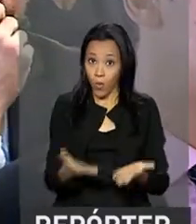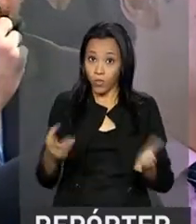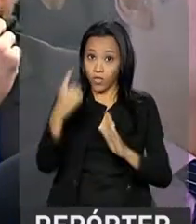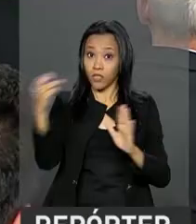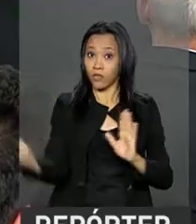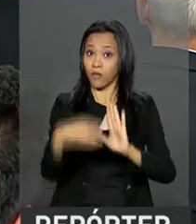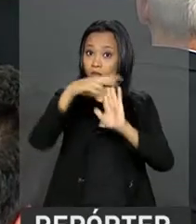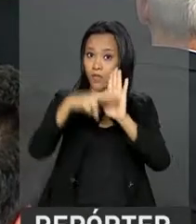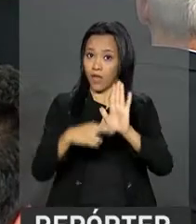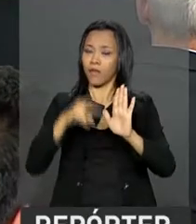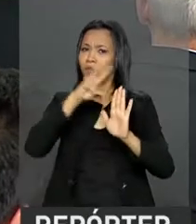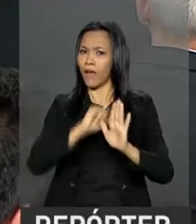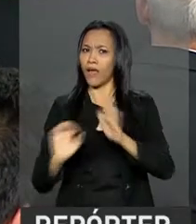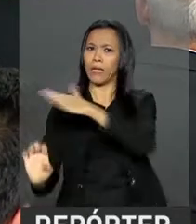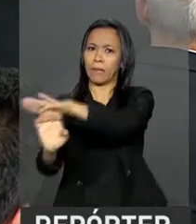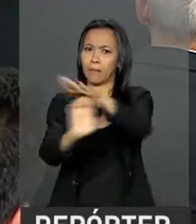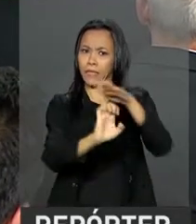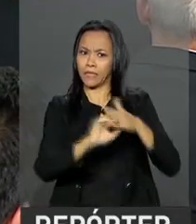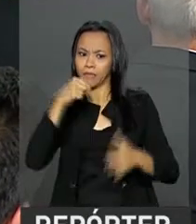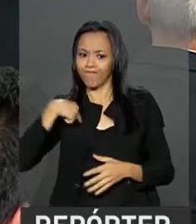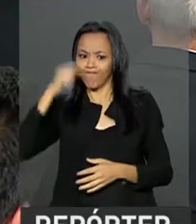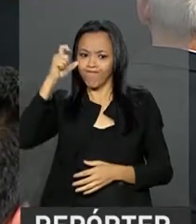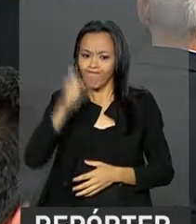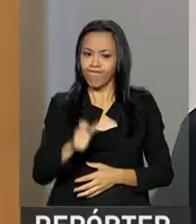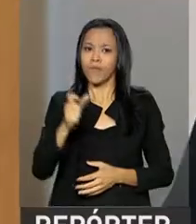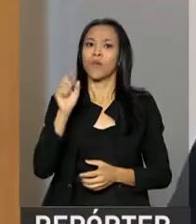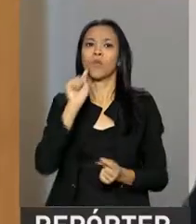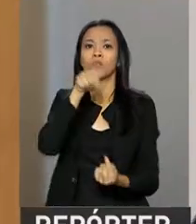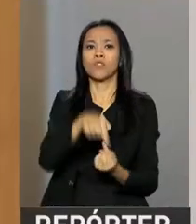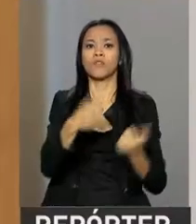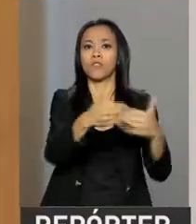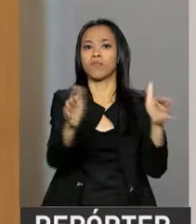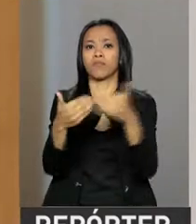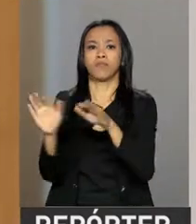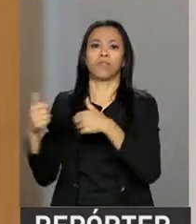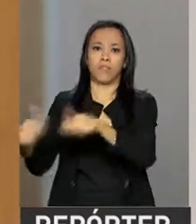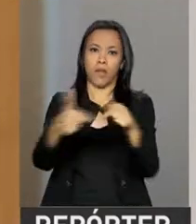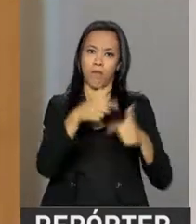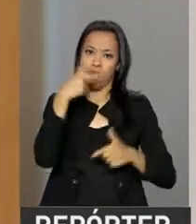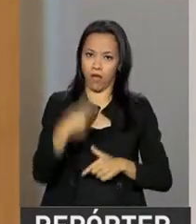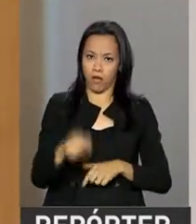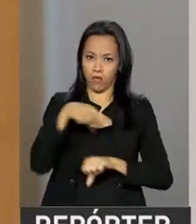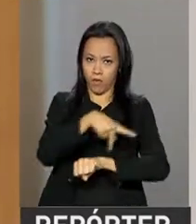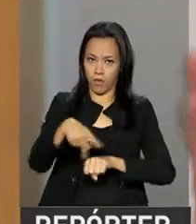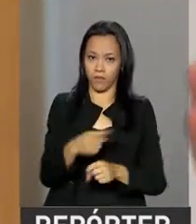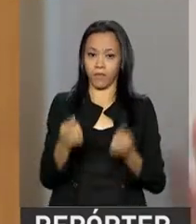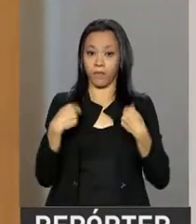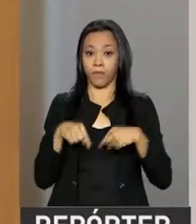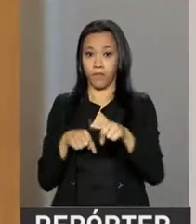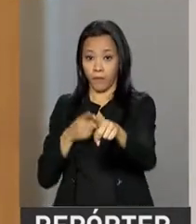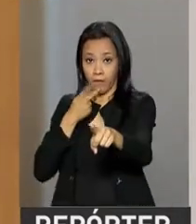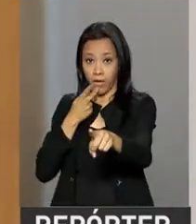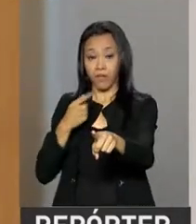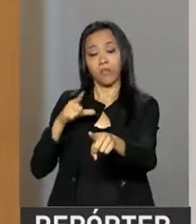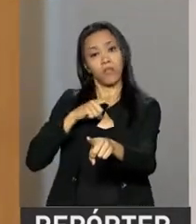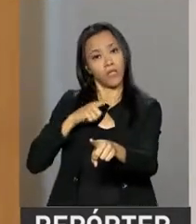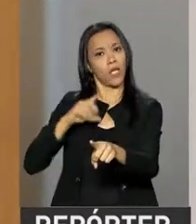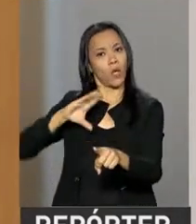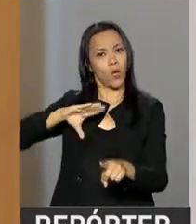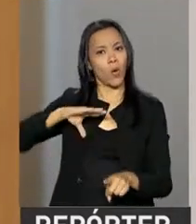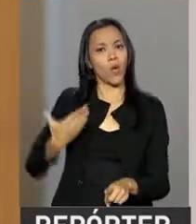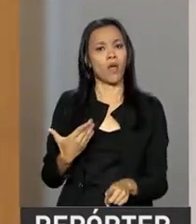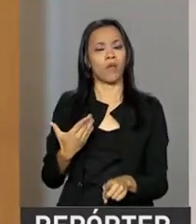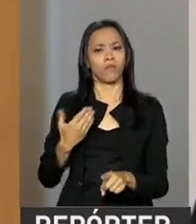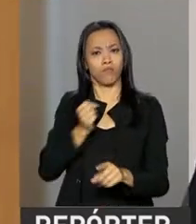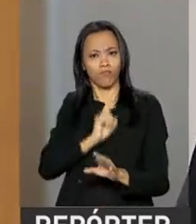investimentos e gerar mais empregos no país no momento brasileiro exige ousadia dia para avançar como